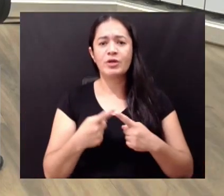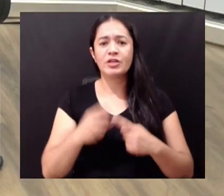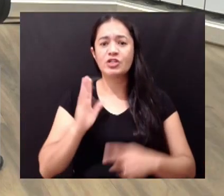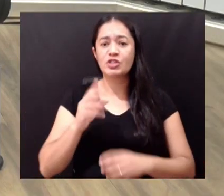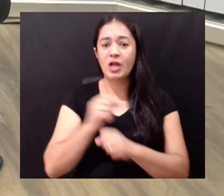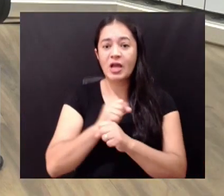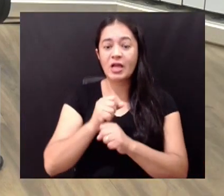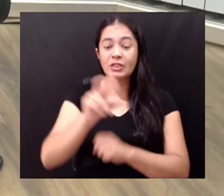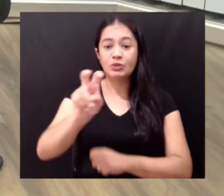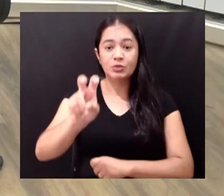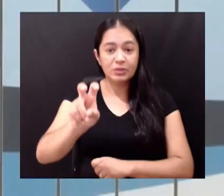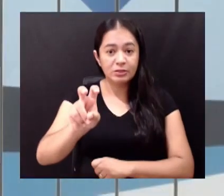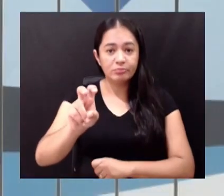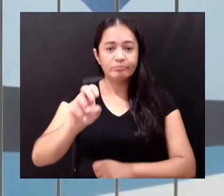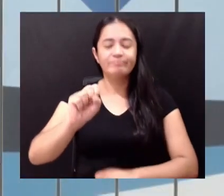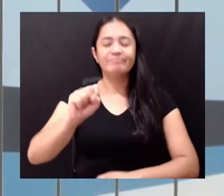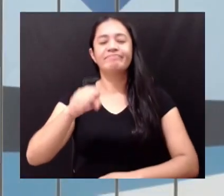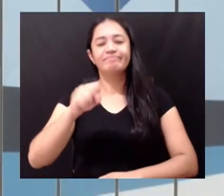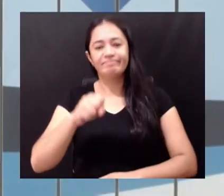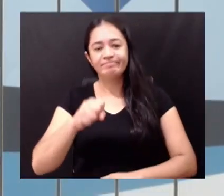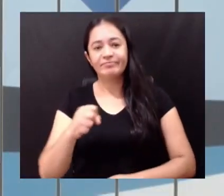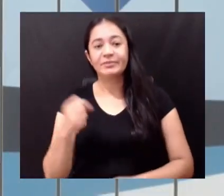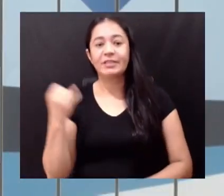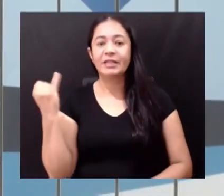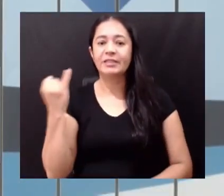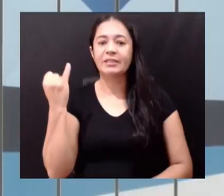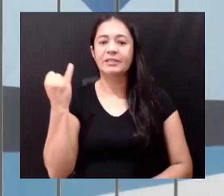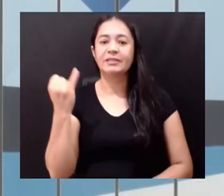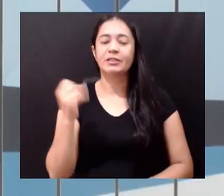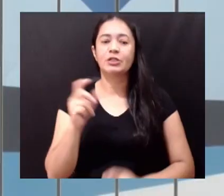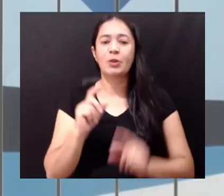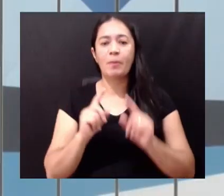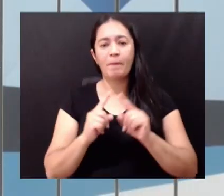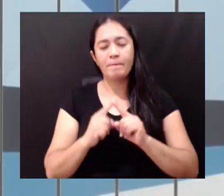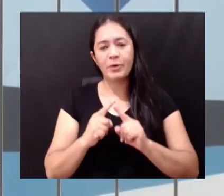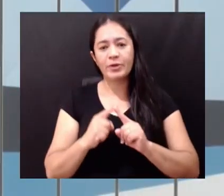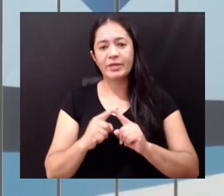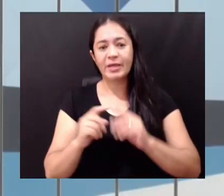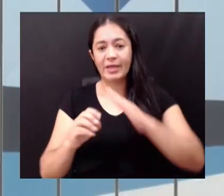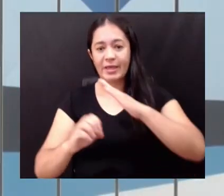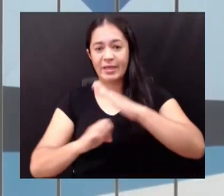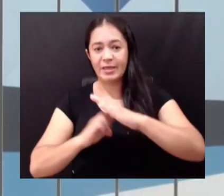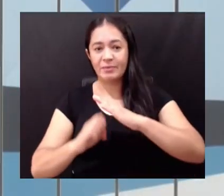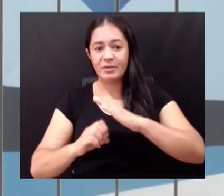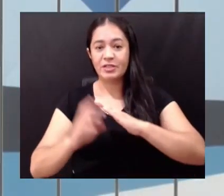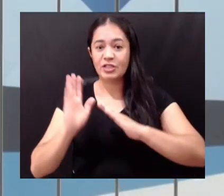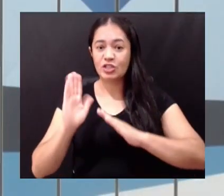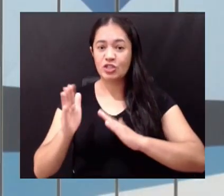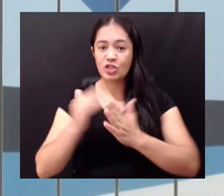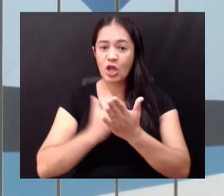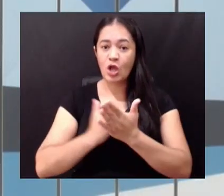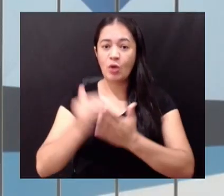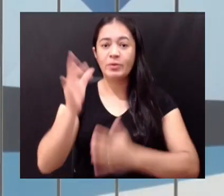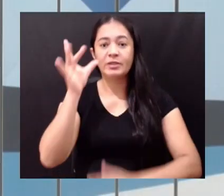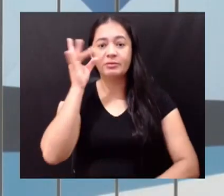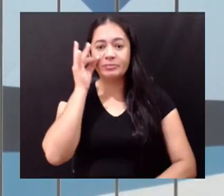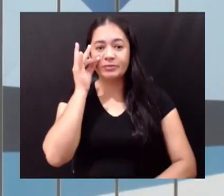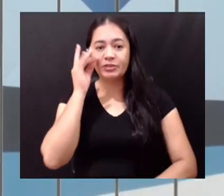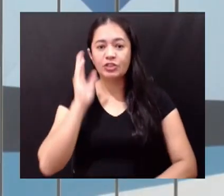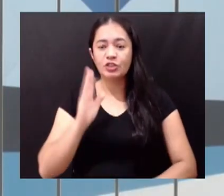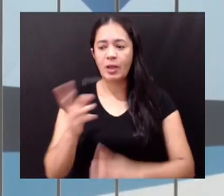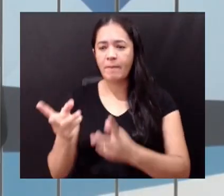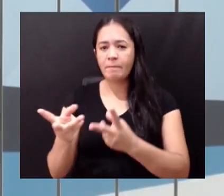uma coisa muito interessante, porque as empresas que já estão nesse movimento presencial e até no híbrido têm percebido muito isso. O colaborador,